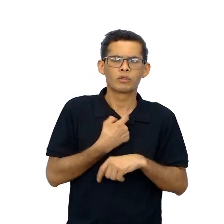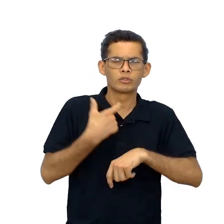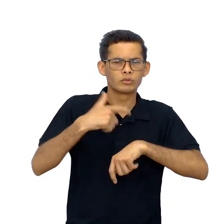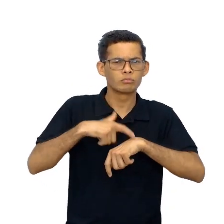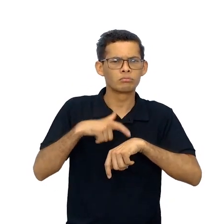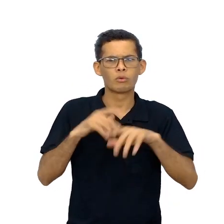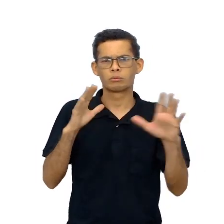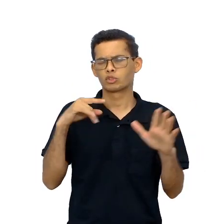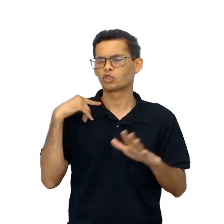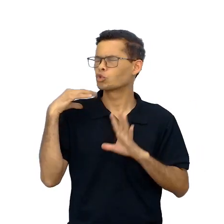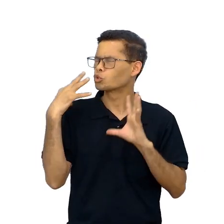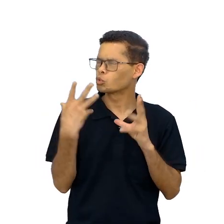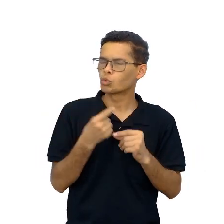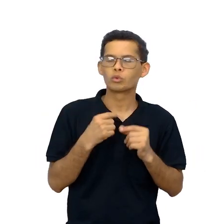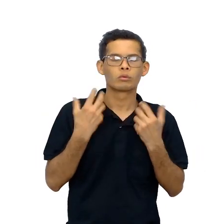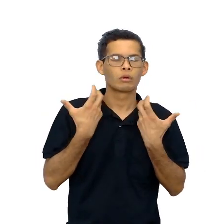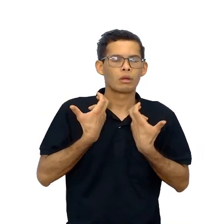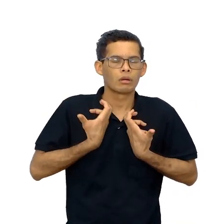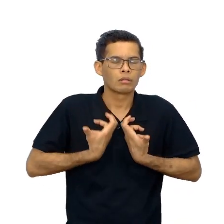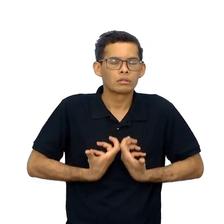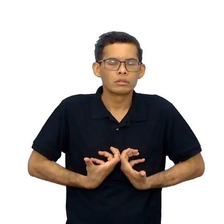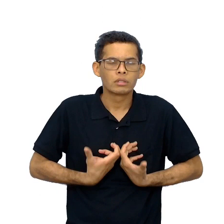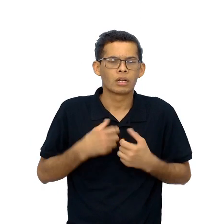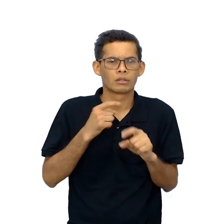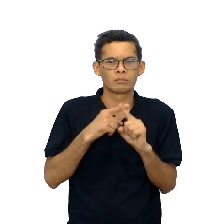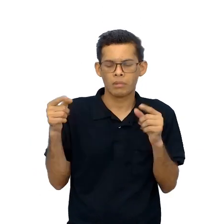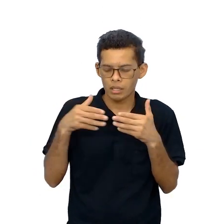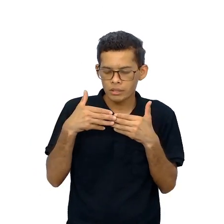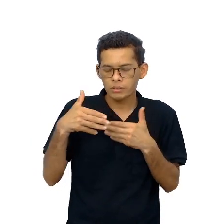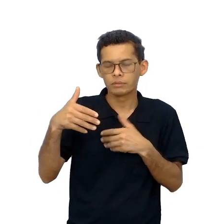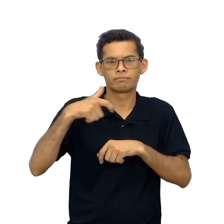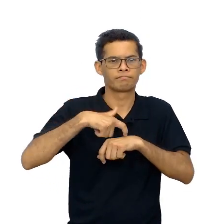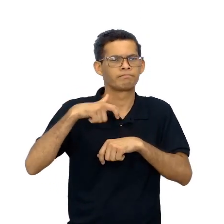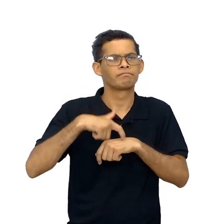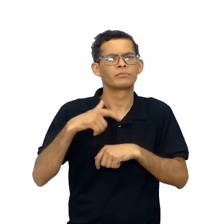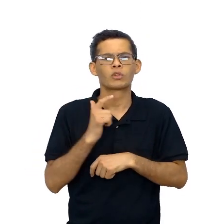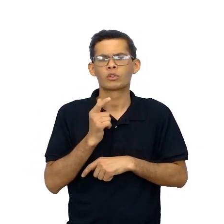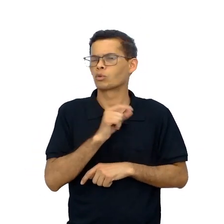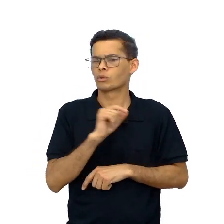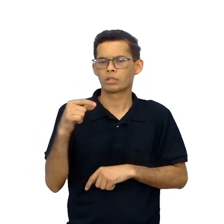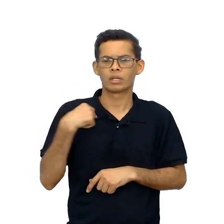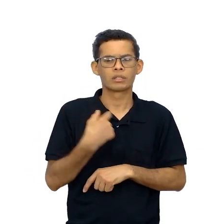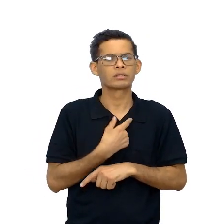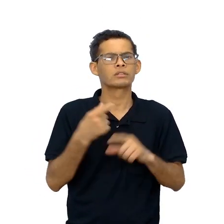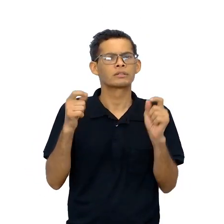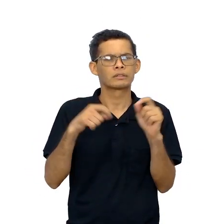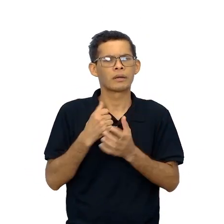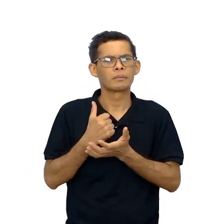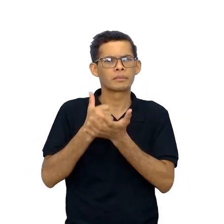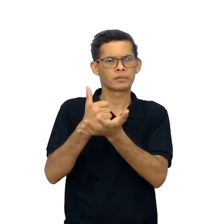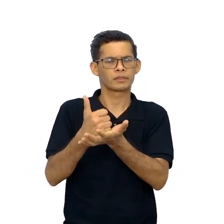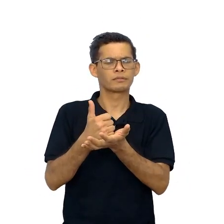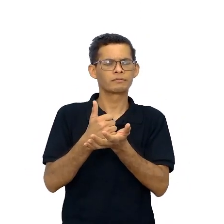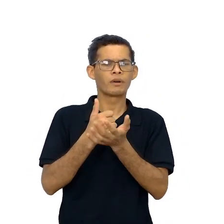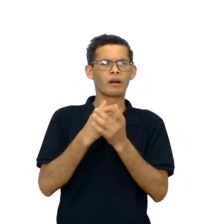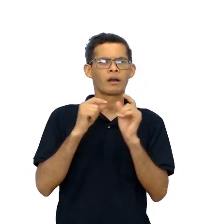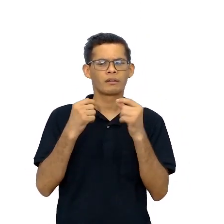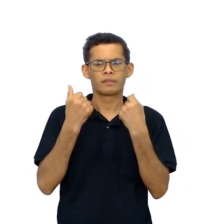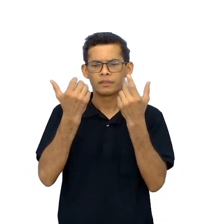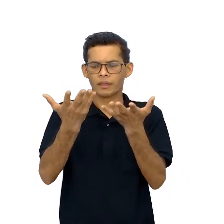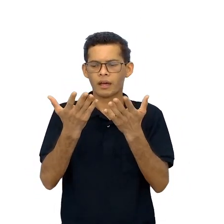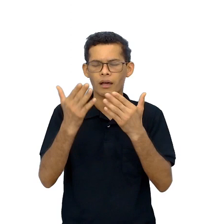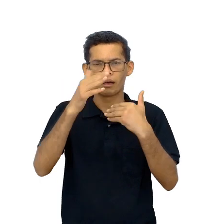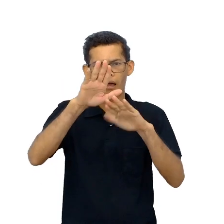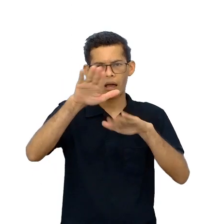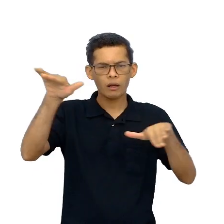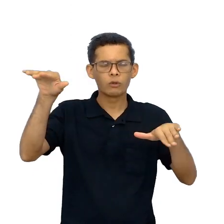estamos cansados, mas é um momento que está aí, que a gente pode levar, né, a gente pode levar para os estudantes,